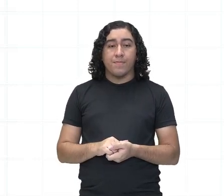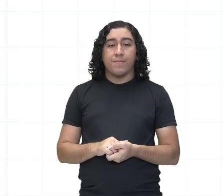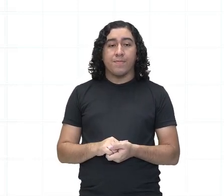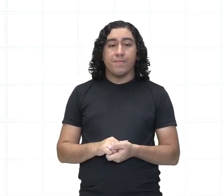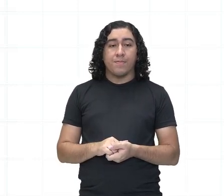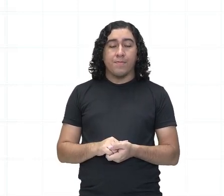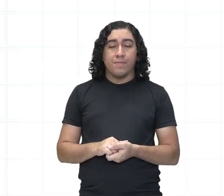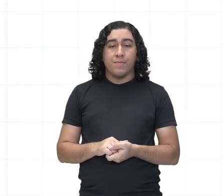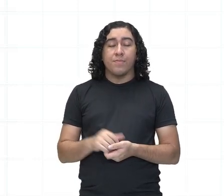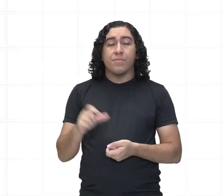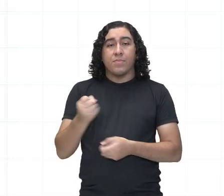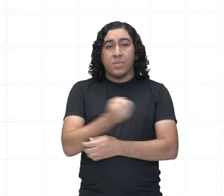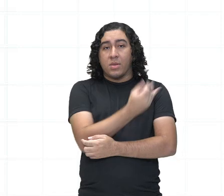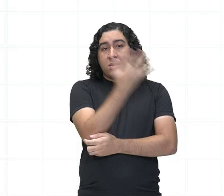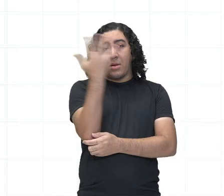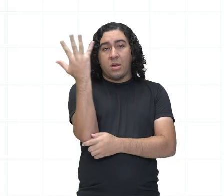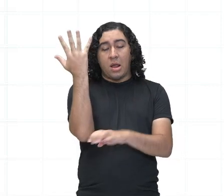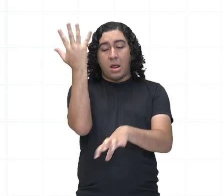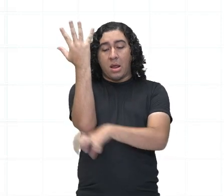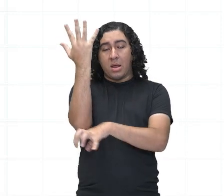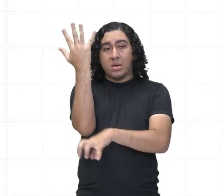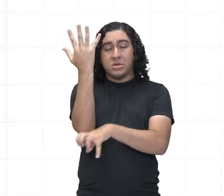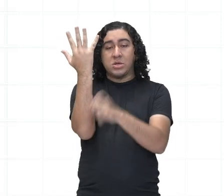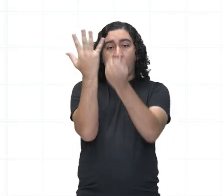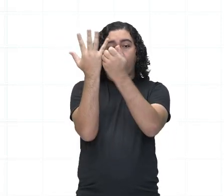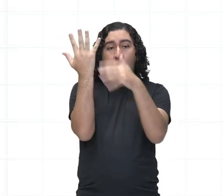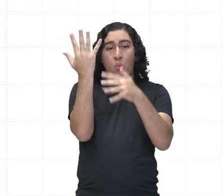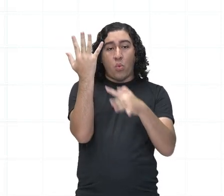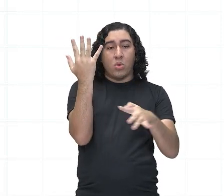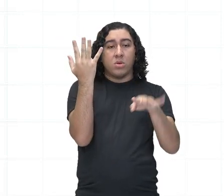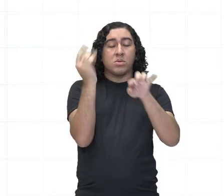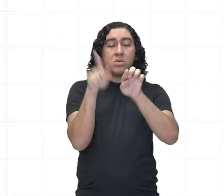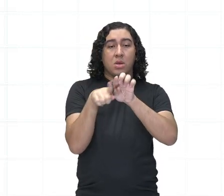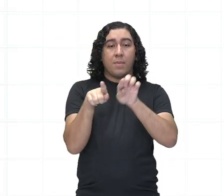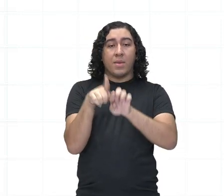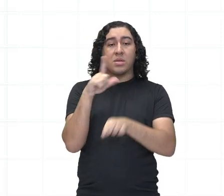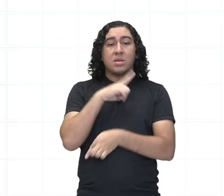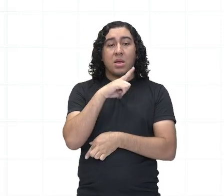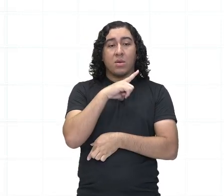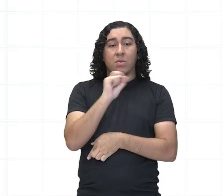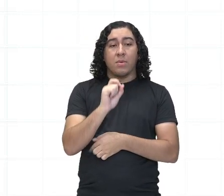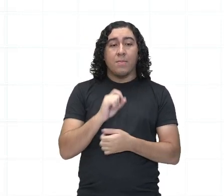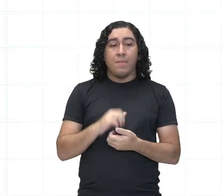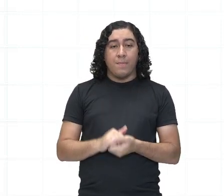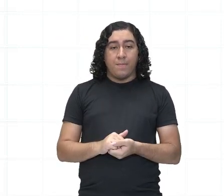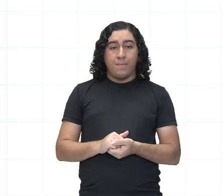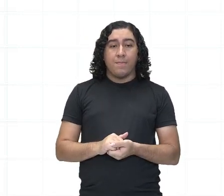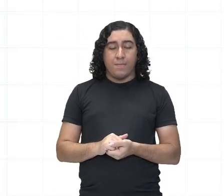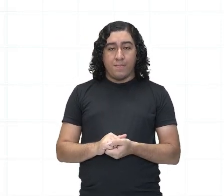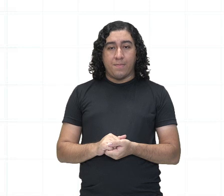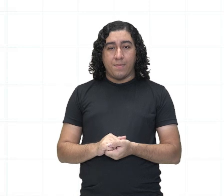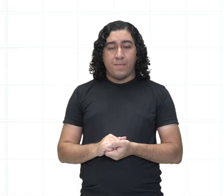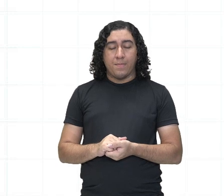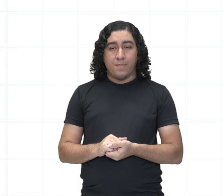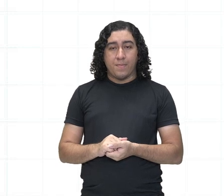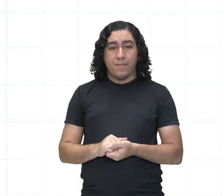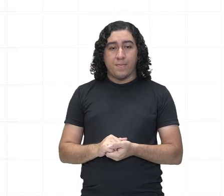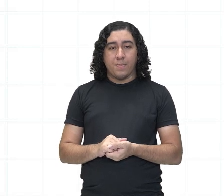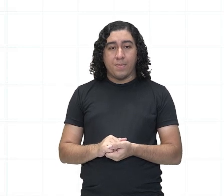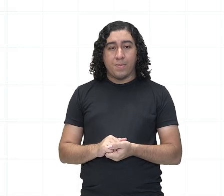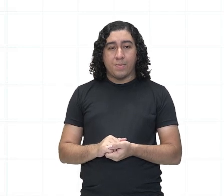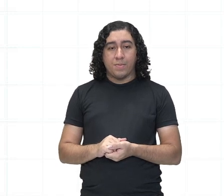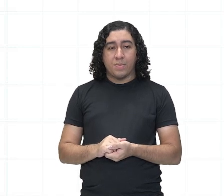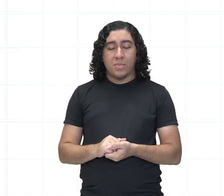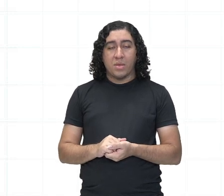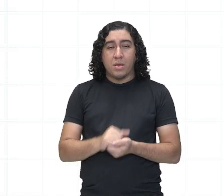possuem raízes, caule, folhas e estas plantas, que são os pinheiros, não